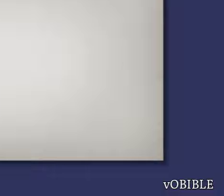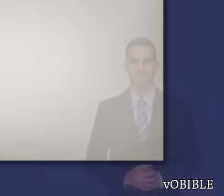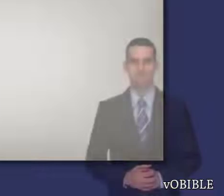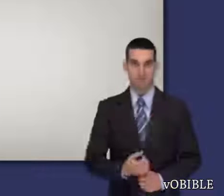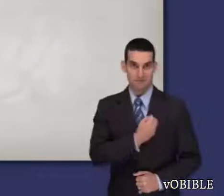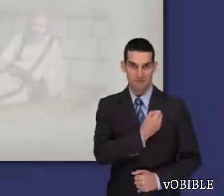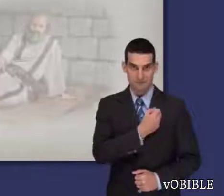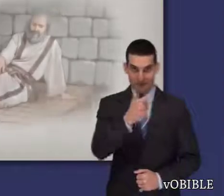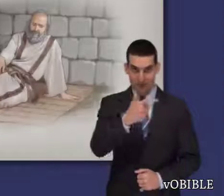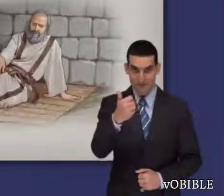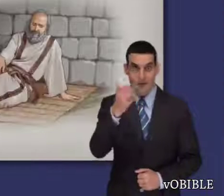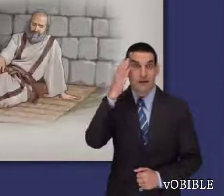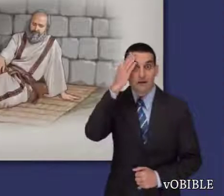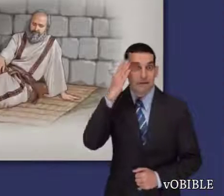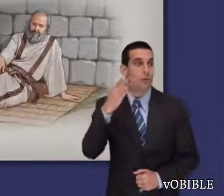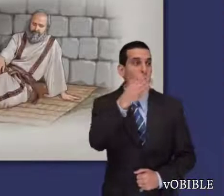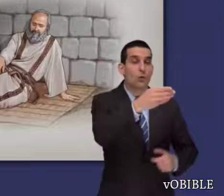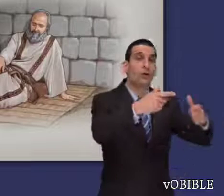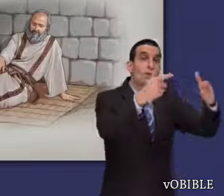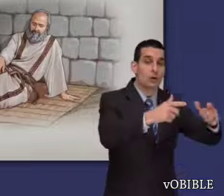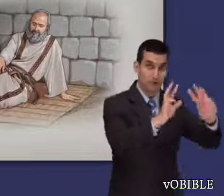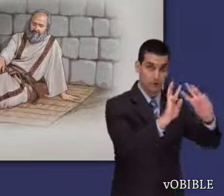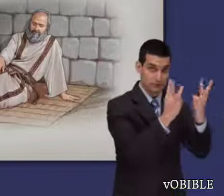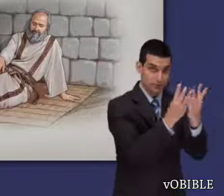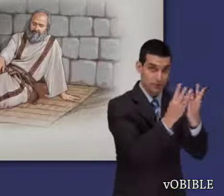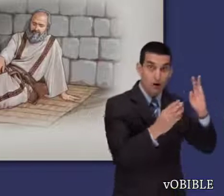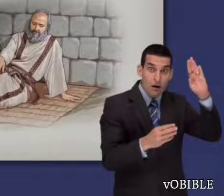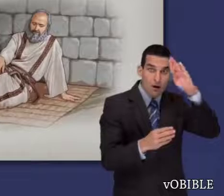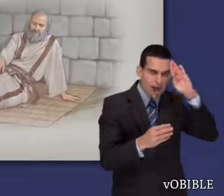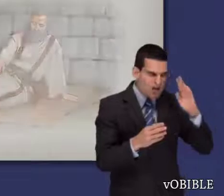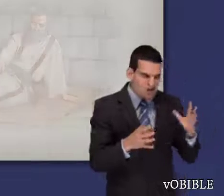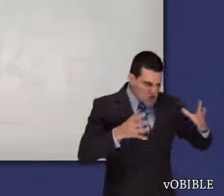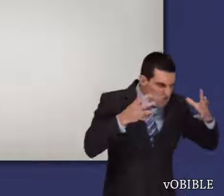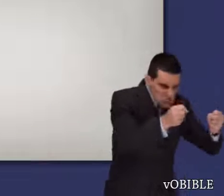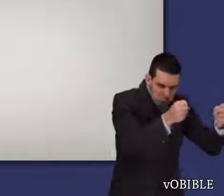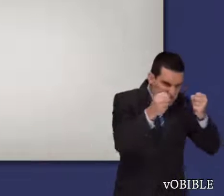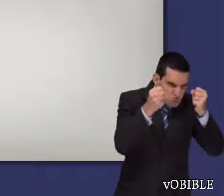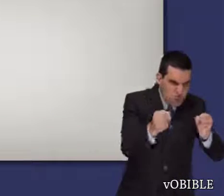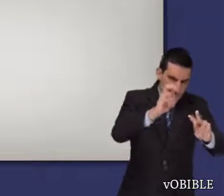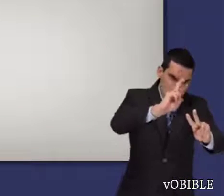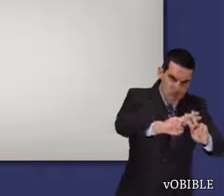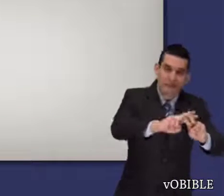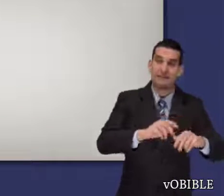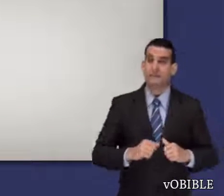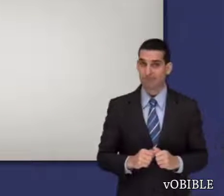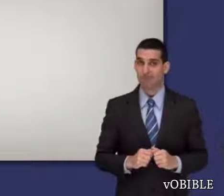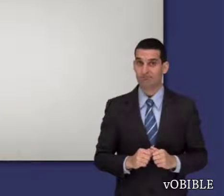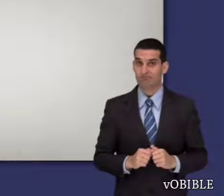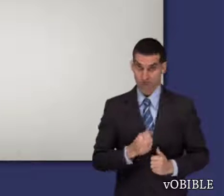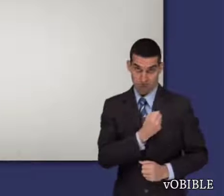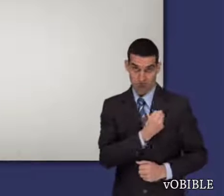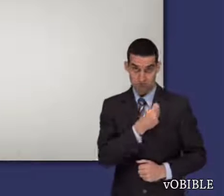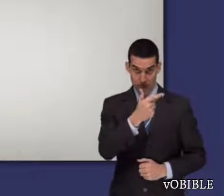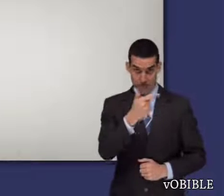No capítulo 21, Paulo é preso injustamente em Jerusalém. Os capítulos 22 a